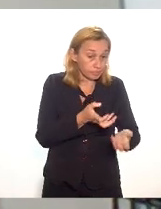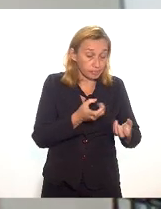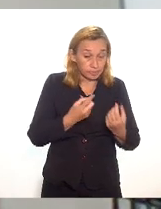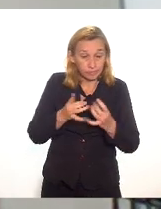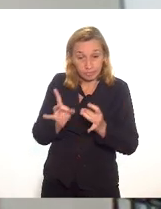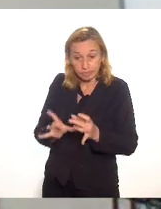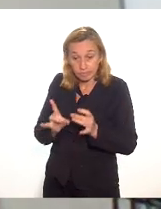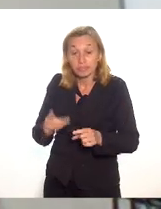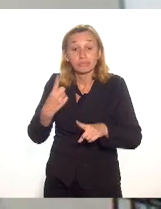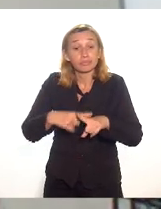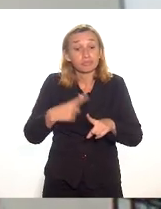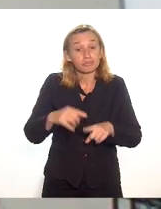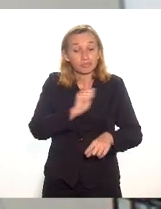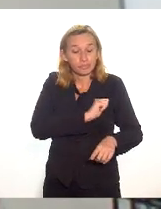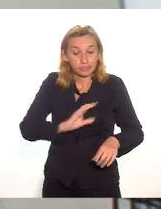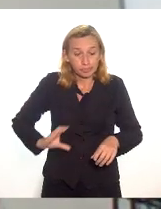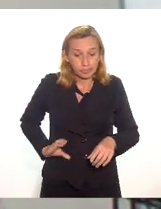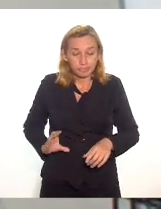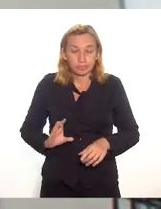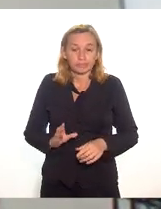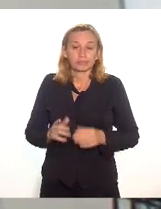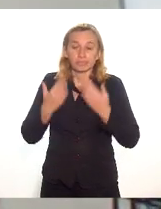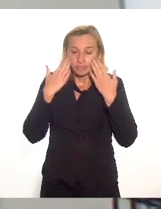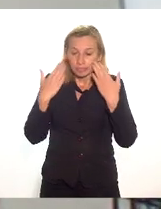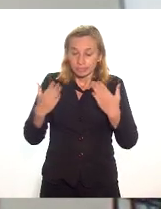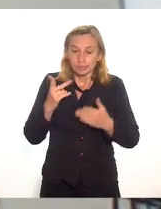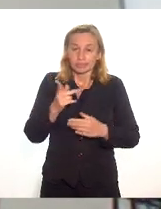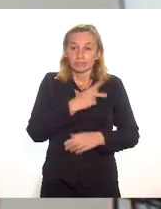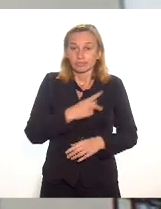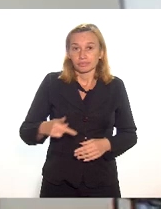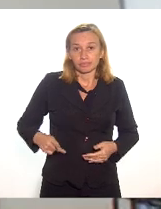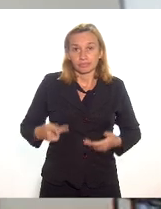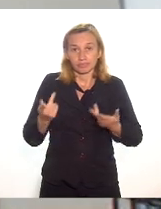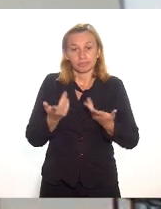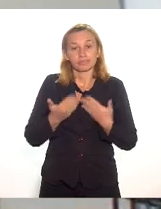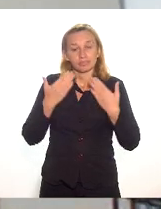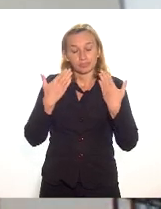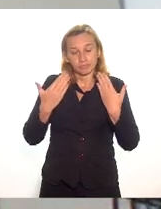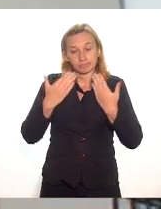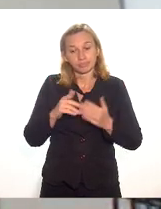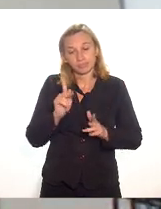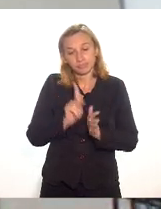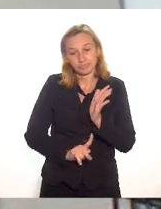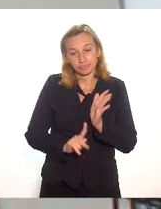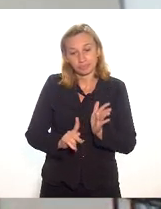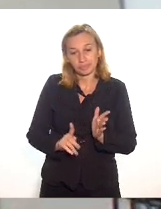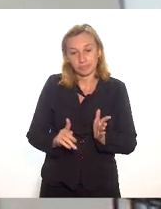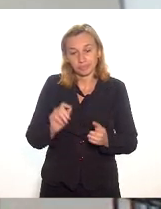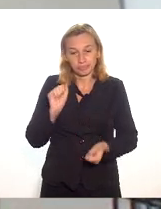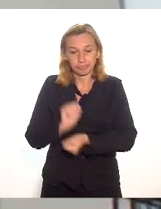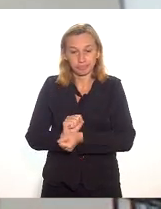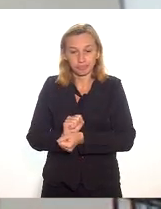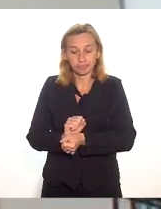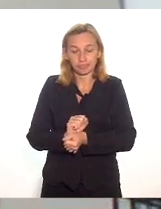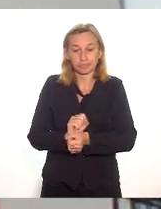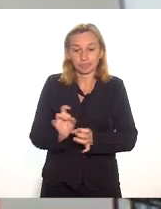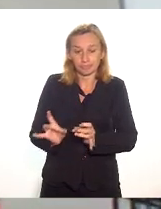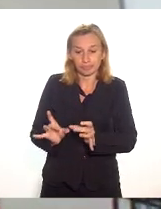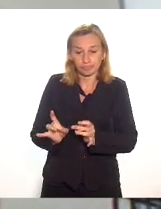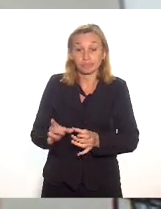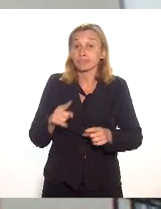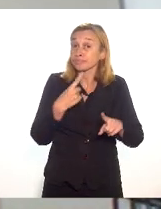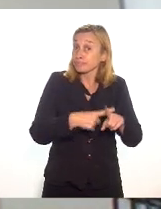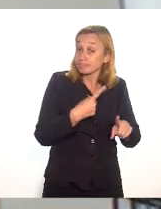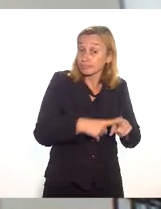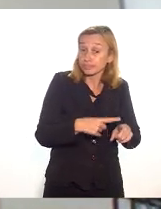o presidente André Siciliano apresentou esse projeto de decreto legislativo sustando a privatização da SEDAI. Porque mesmo